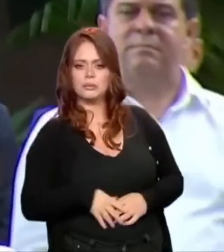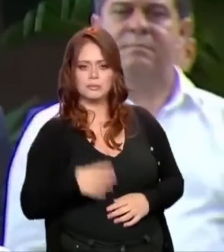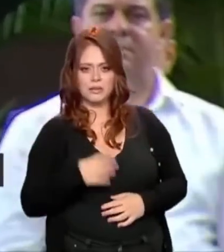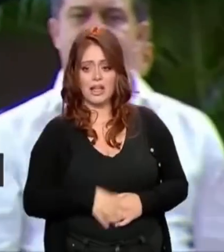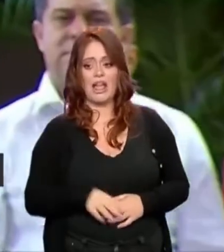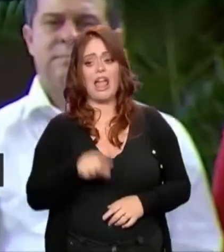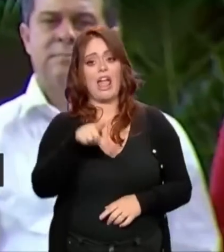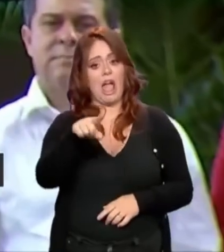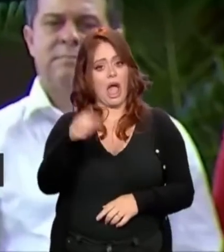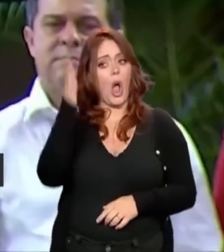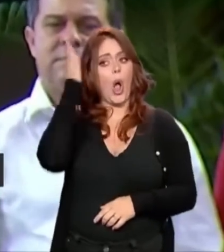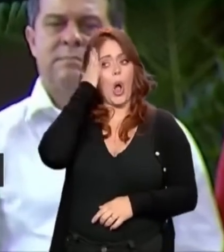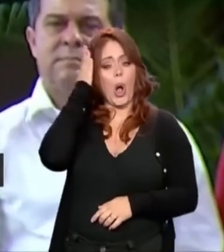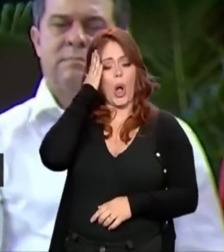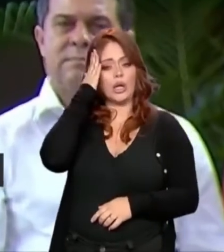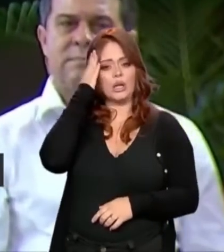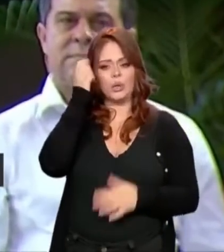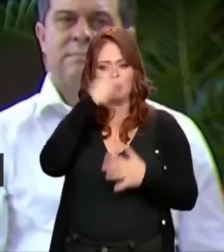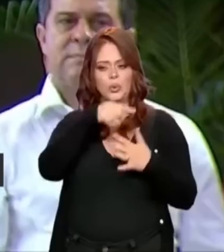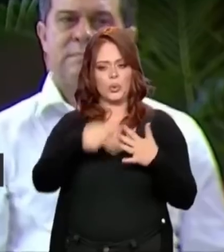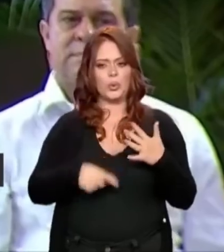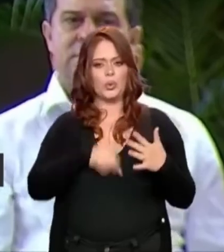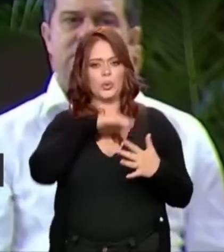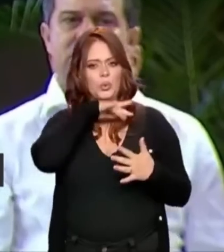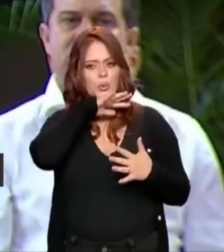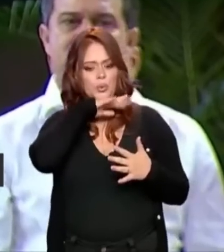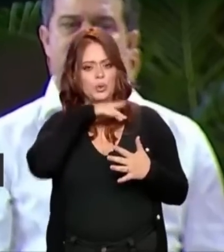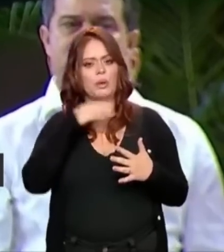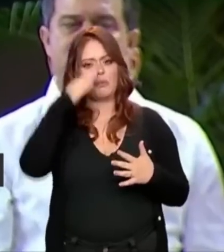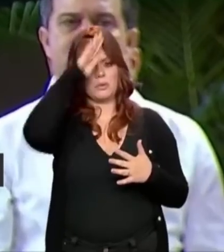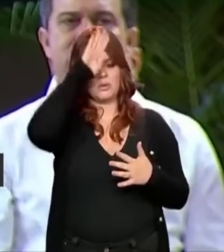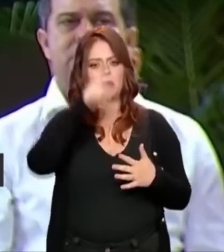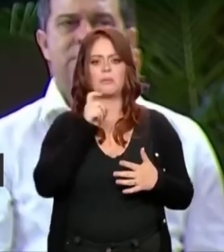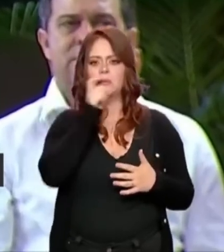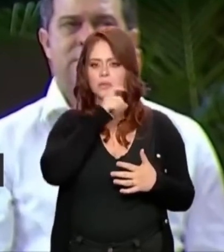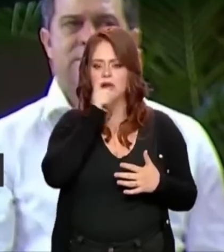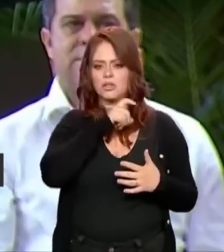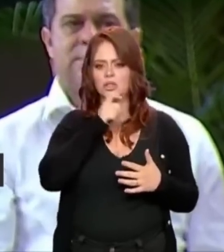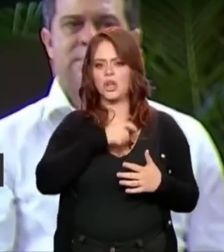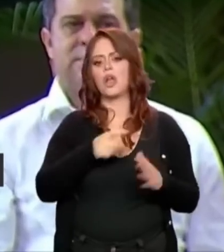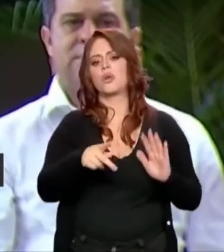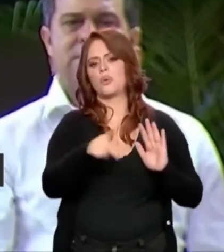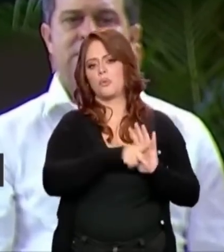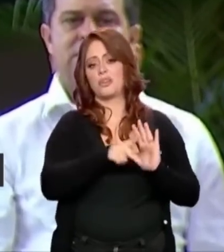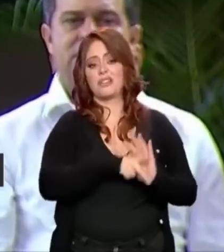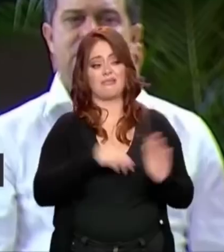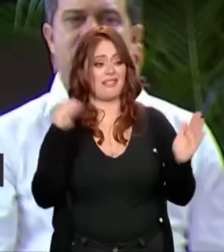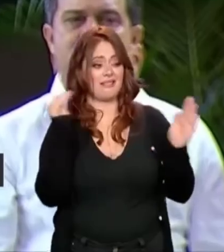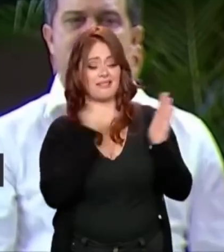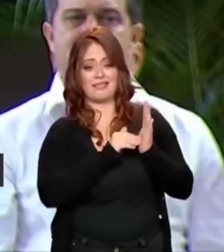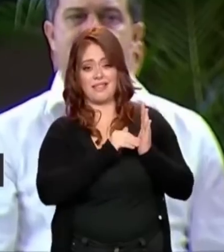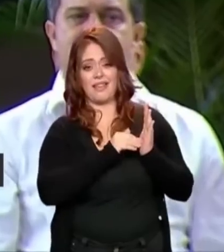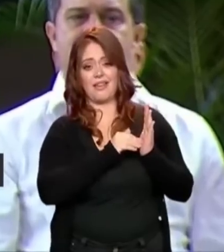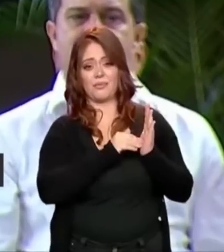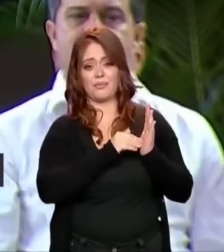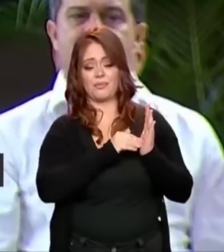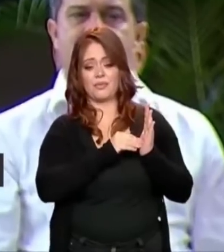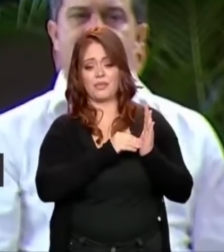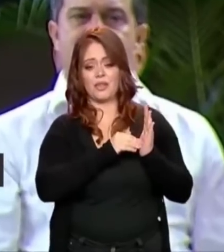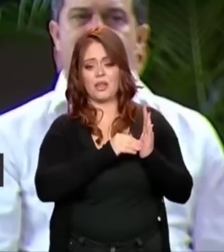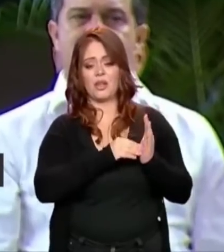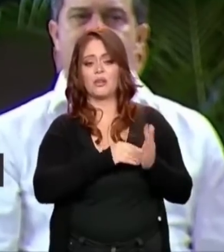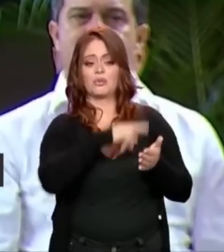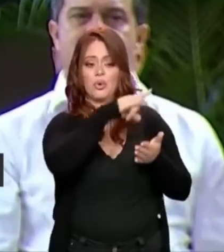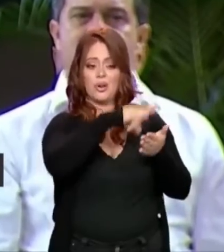vai saber o quanto foi ruim para ele mentir durante o processo do governo. Até o cartão